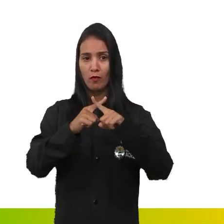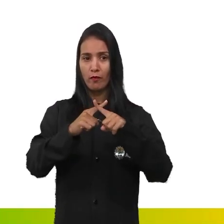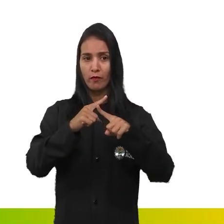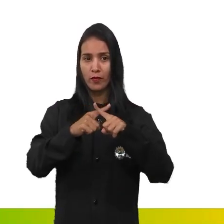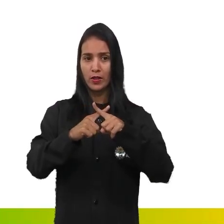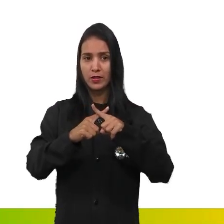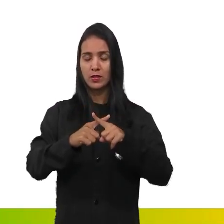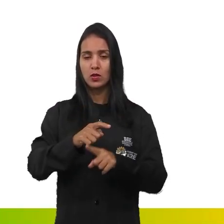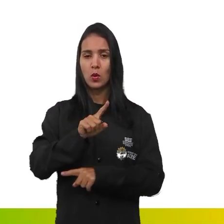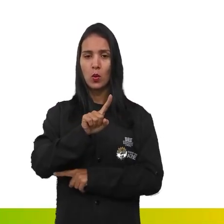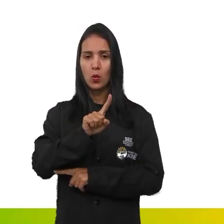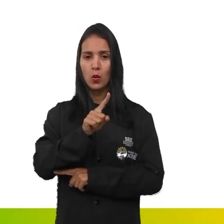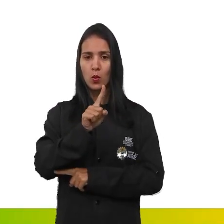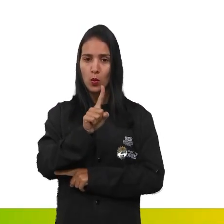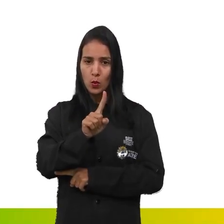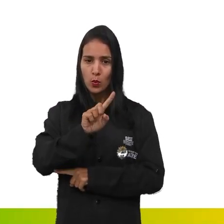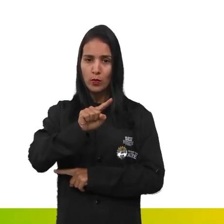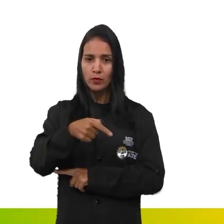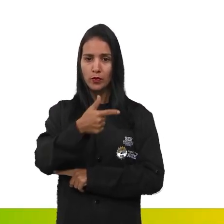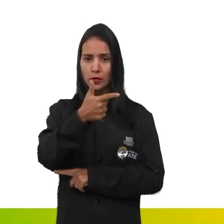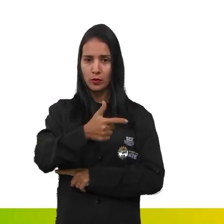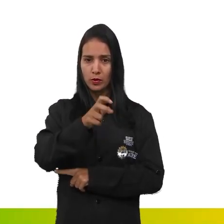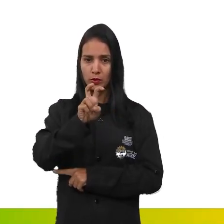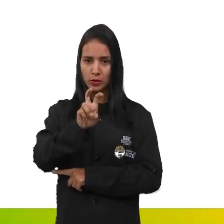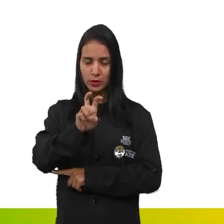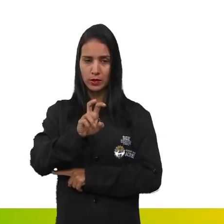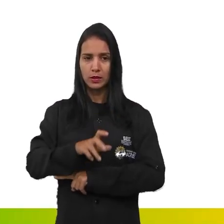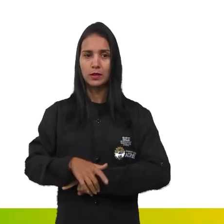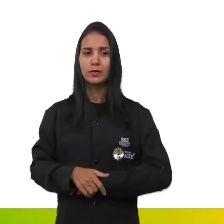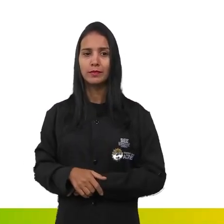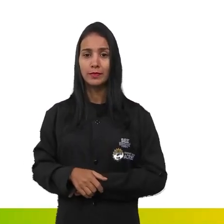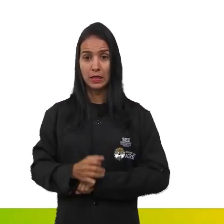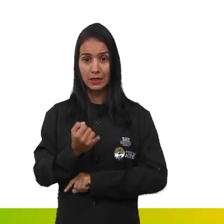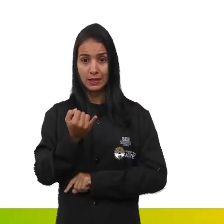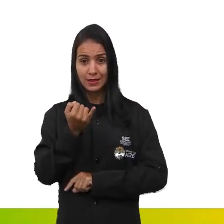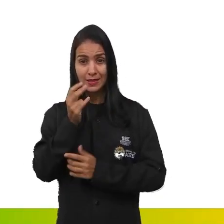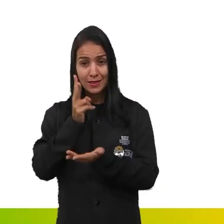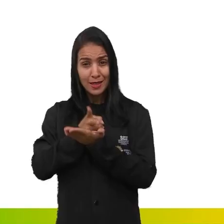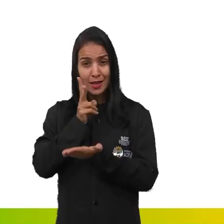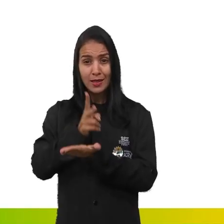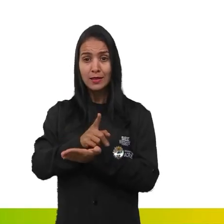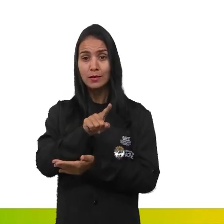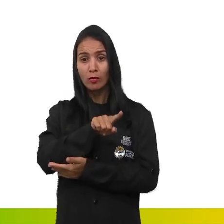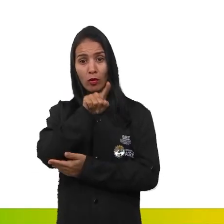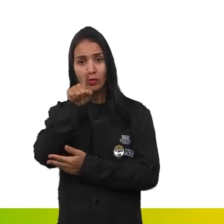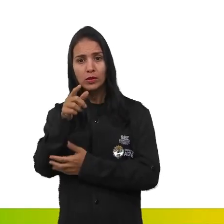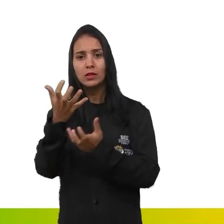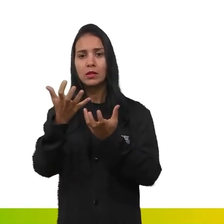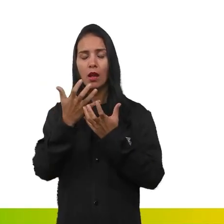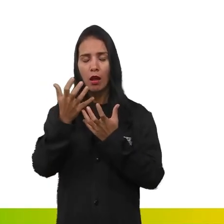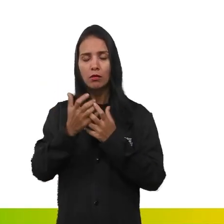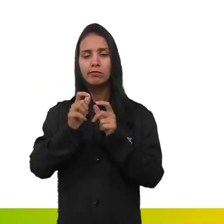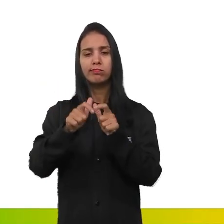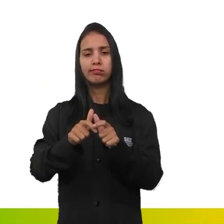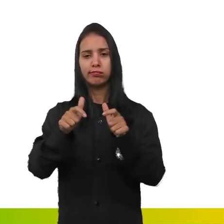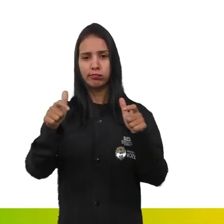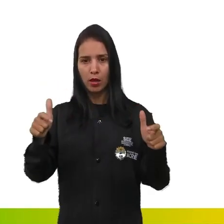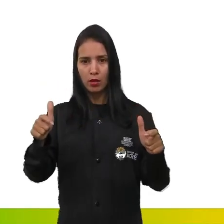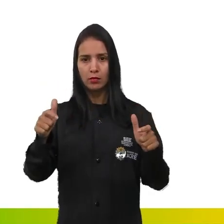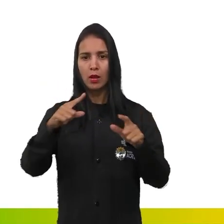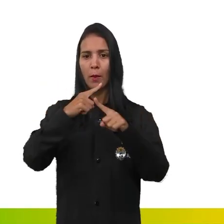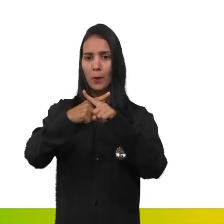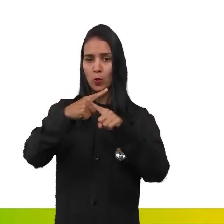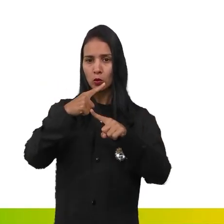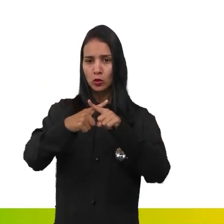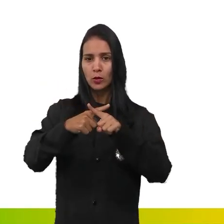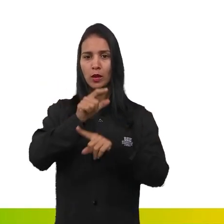por 1,25. Sempre que você quiser aumentar em alguma porcentagem, você pega 1, aquela coisa. Por exemplo,